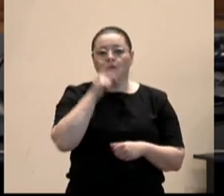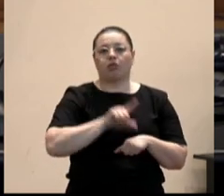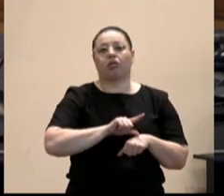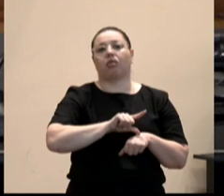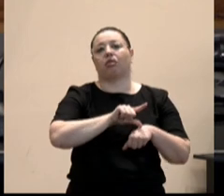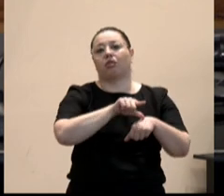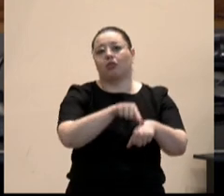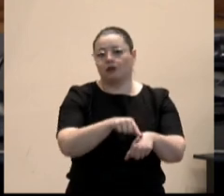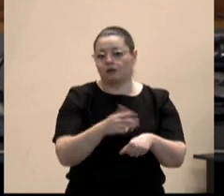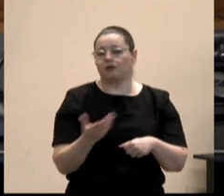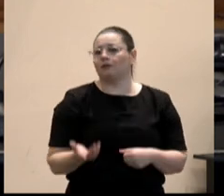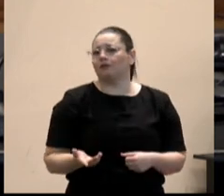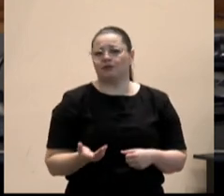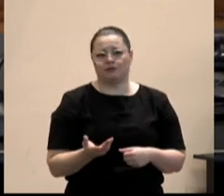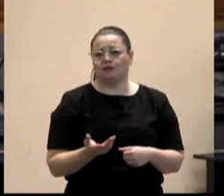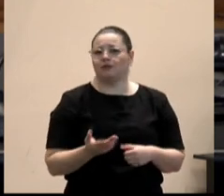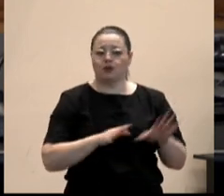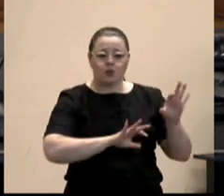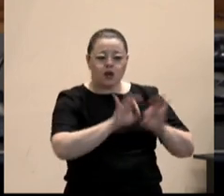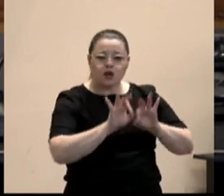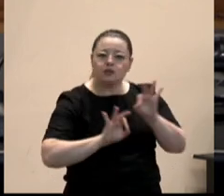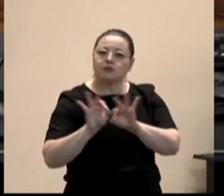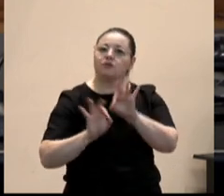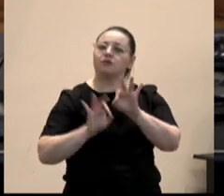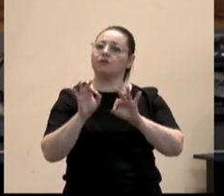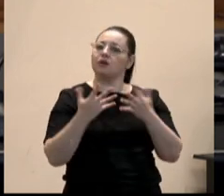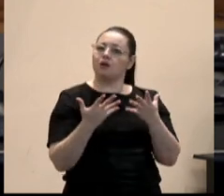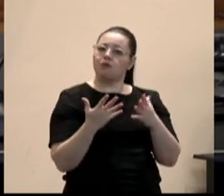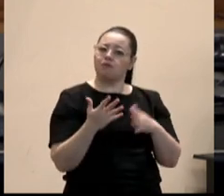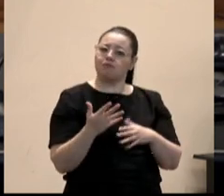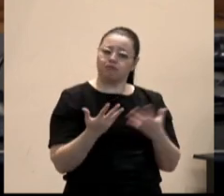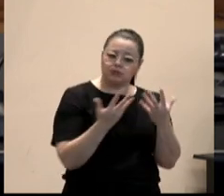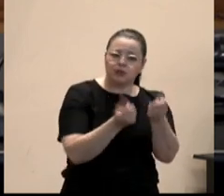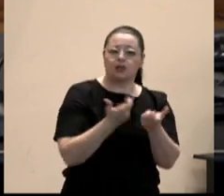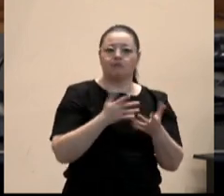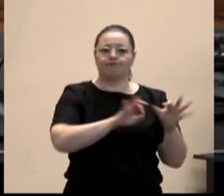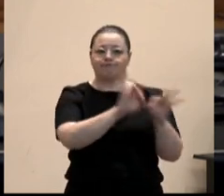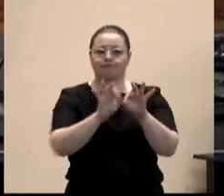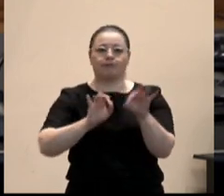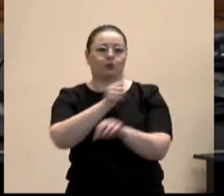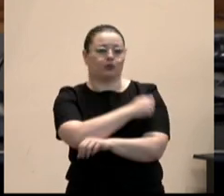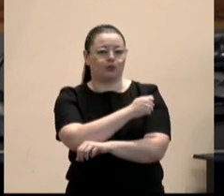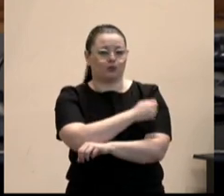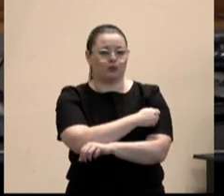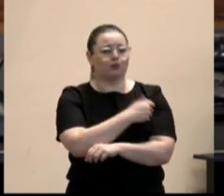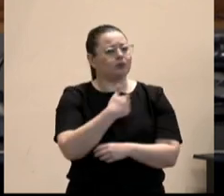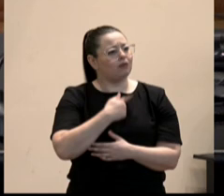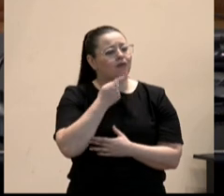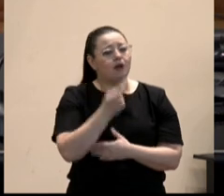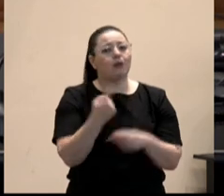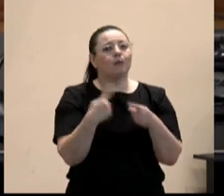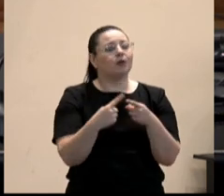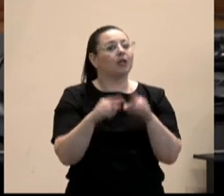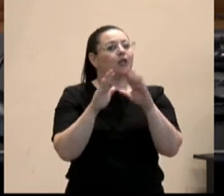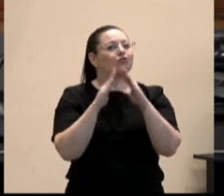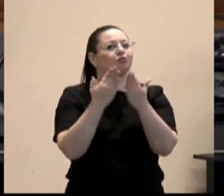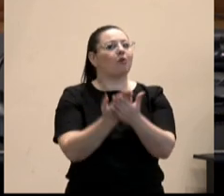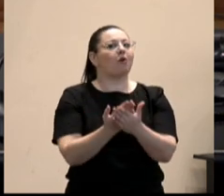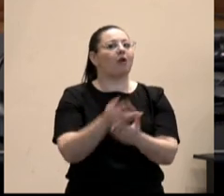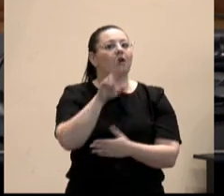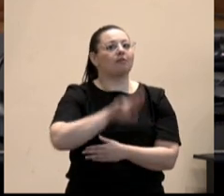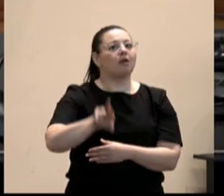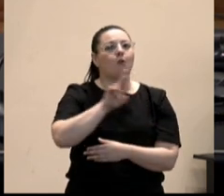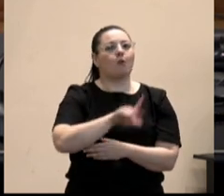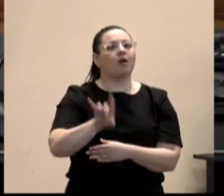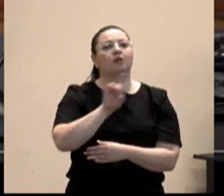construção da organização estudantil. E eu quero reforçar aqui, porque escola não foi feita para dar